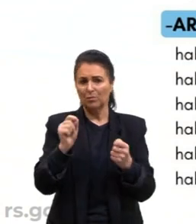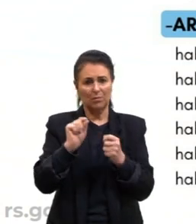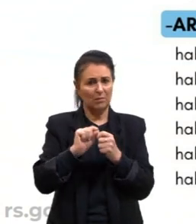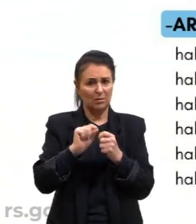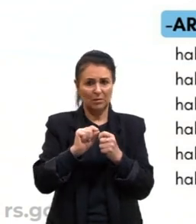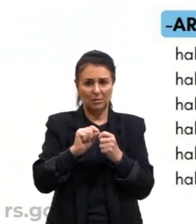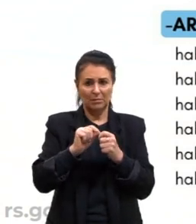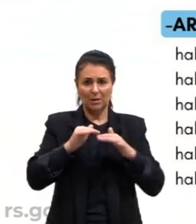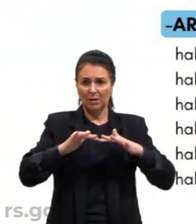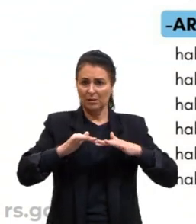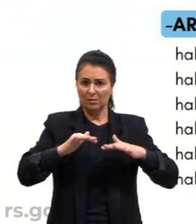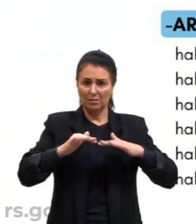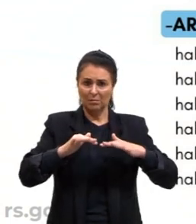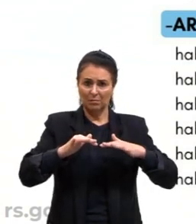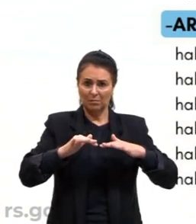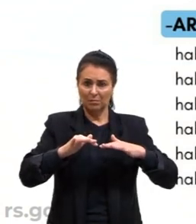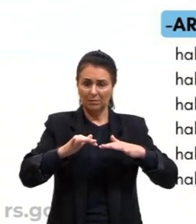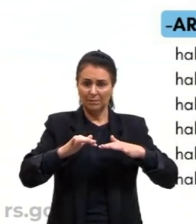a